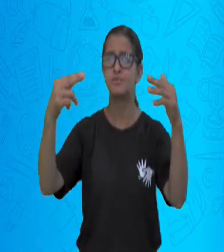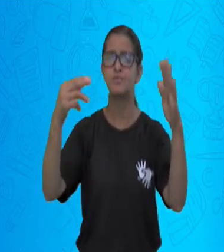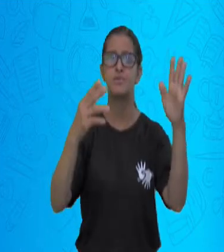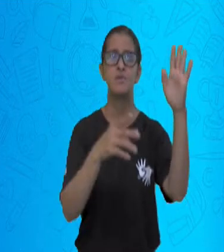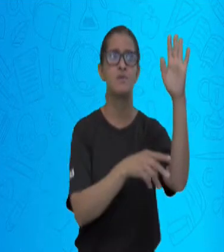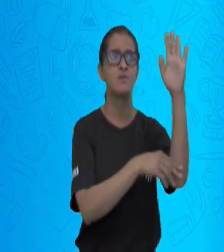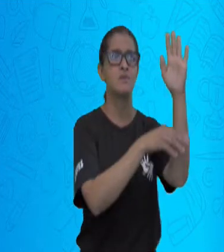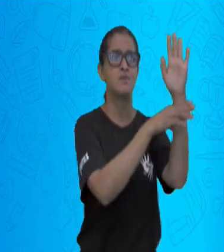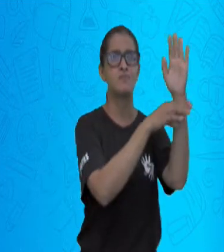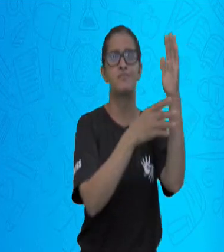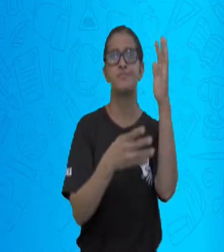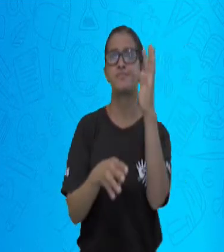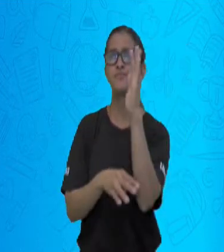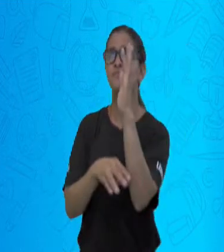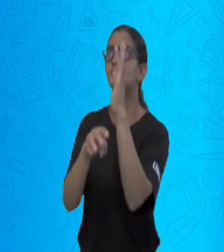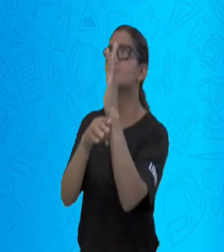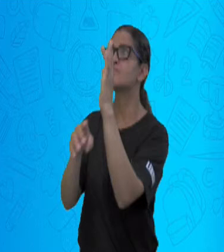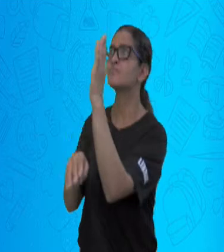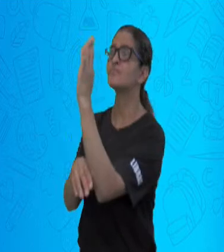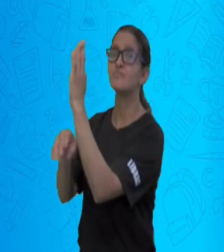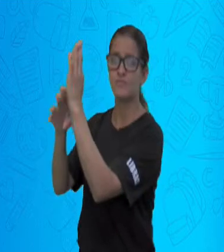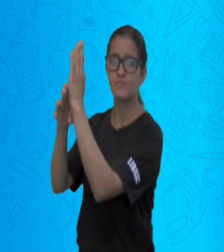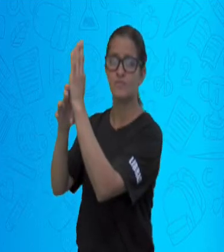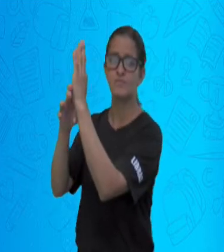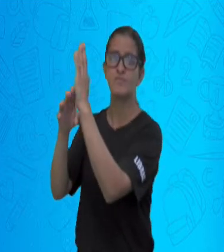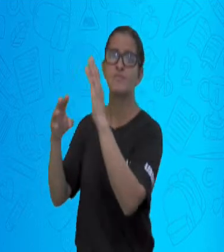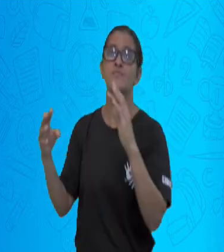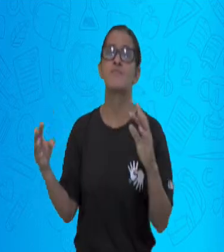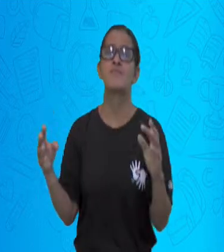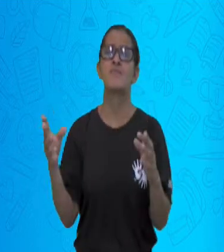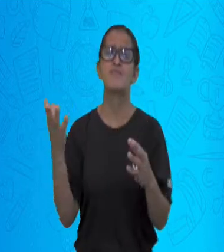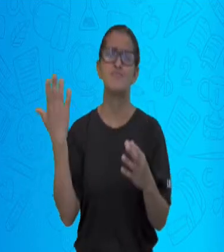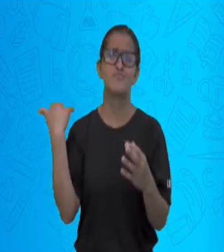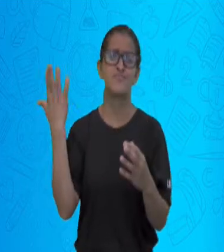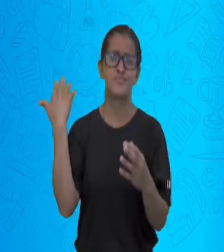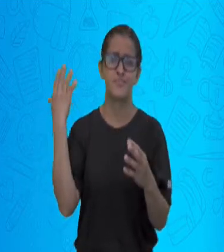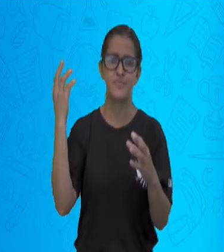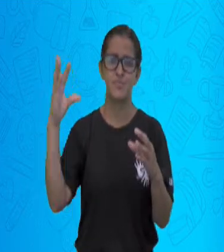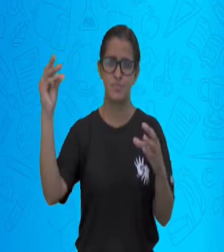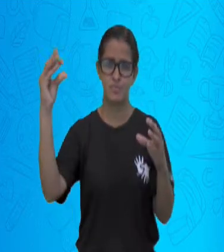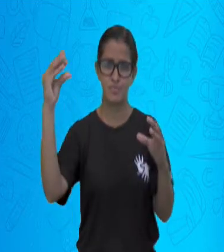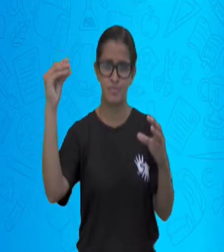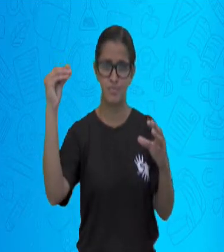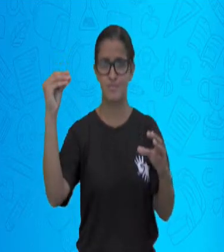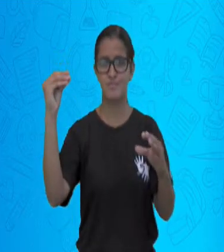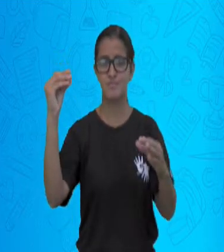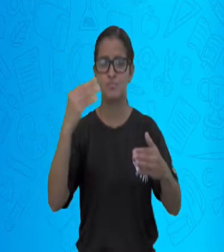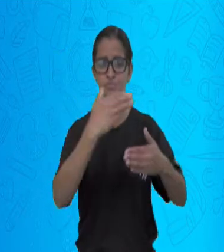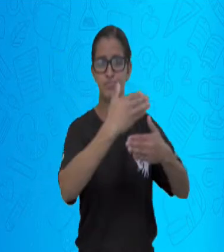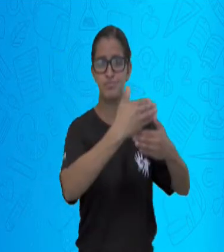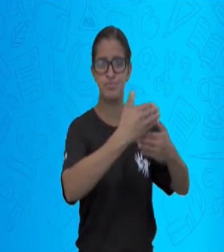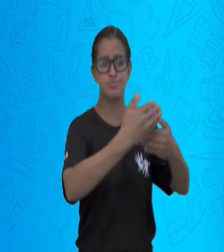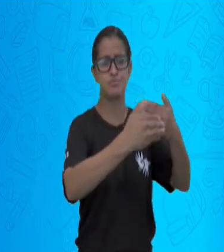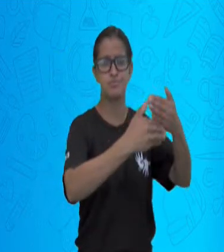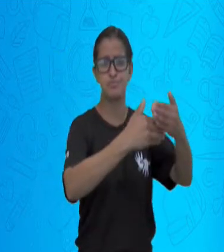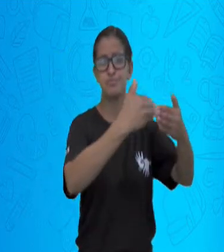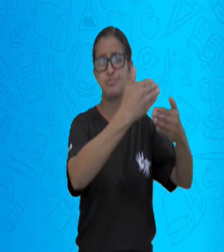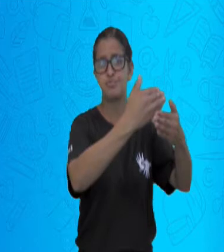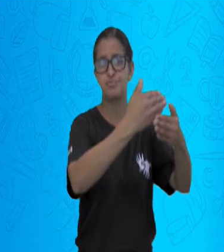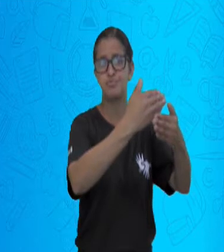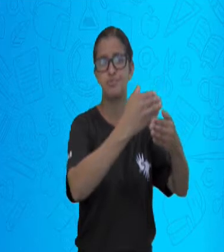mesmo da fotografia está mais antiga, nós conseguimos perceber que ainda estava em construção, né? Olha como é que os carros